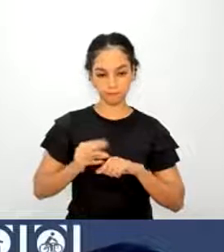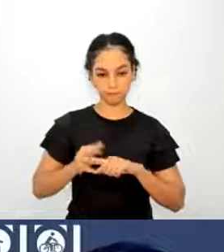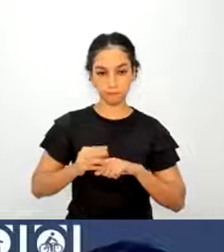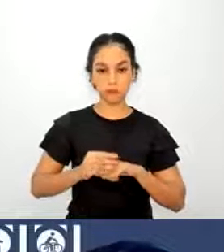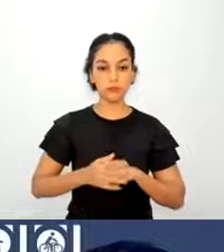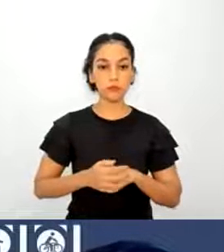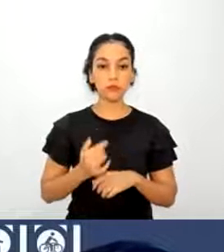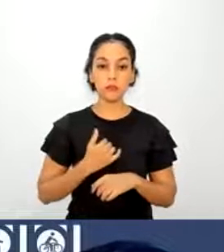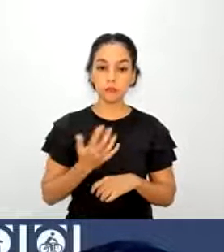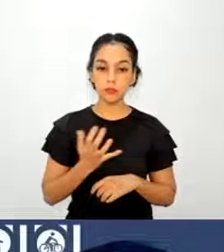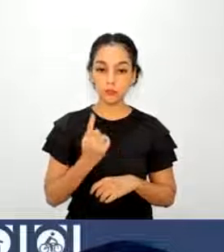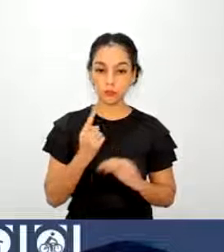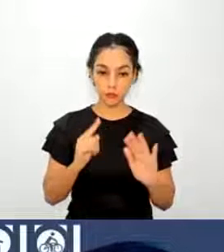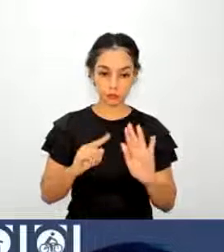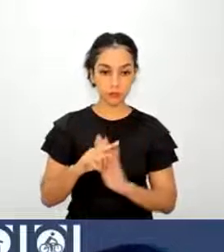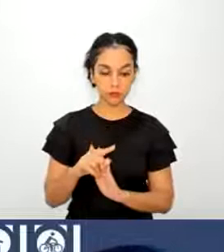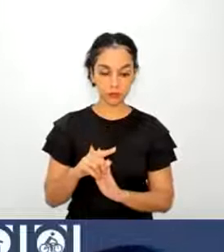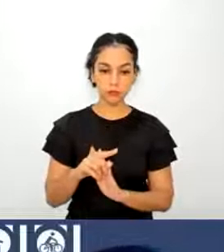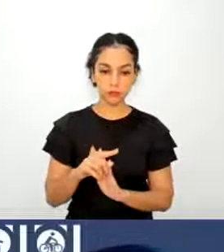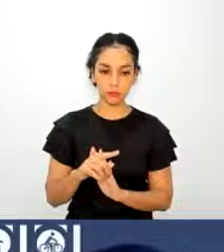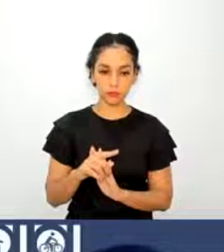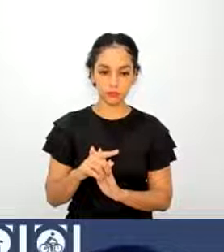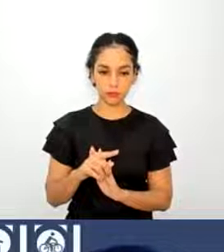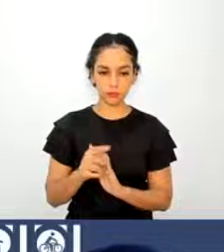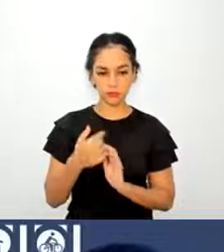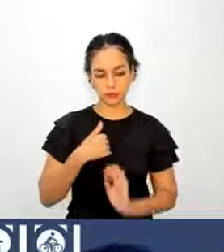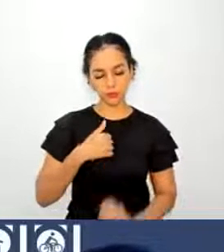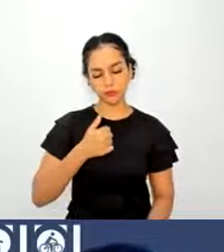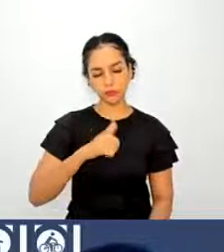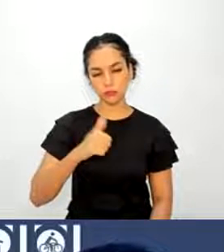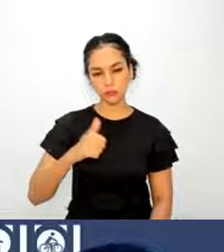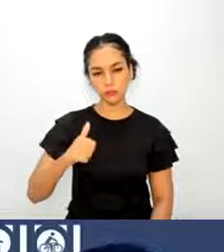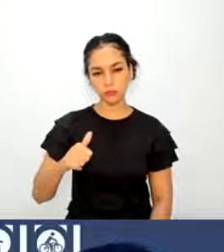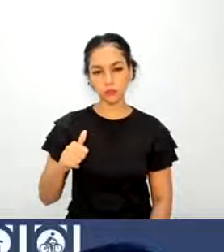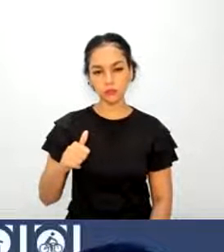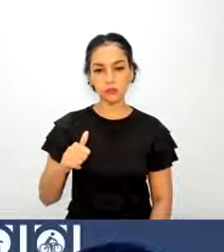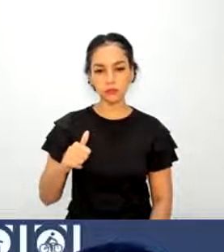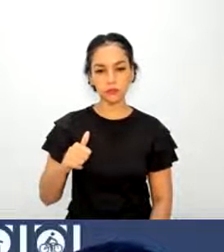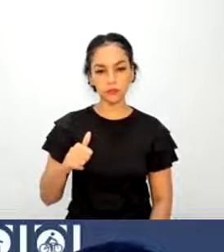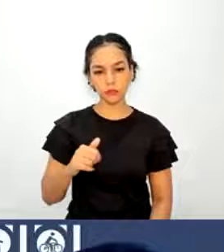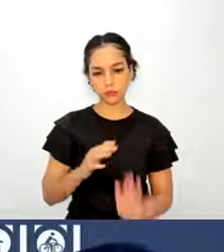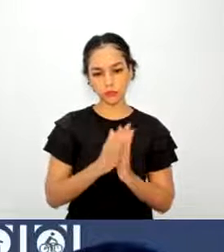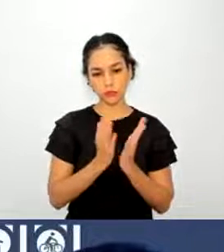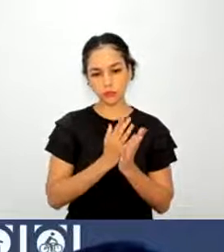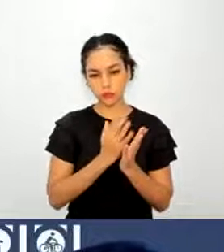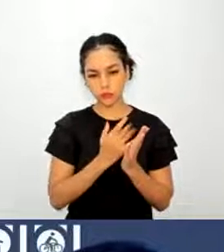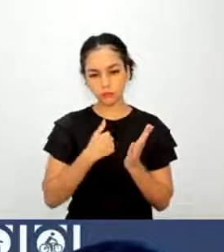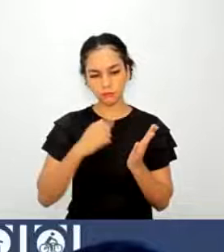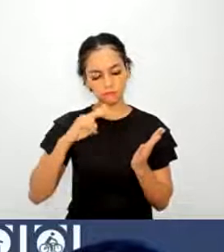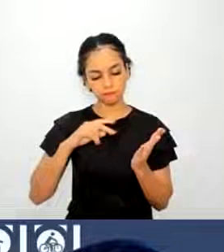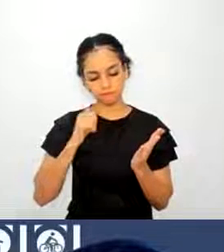Eu queria fazer uma pergunta que eu, analisando o livro, né,